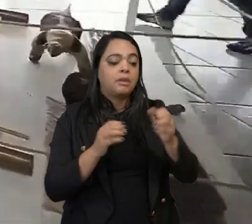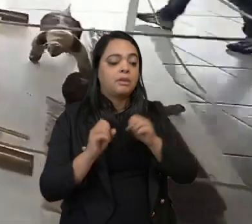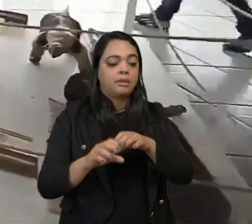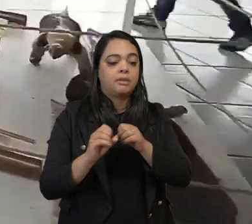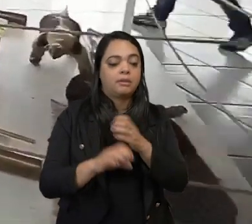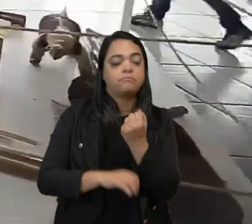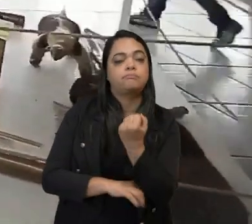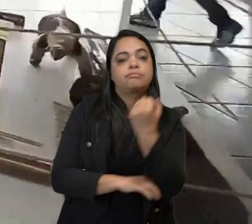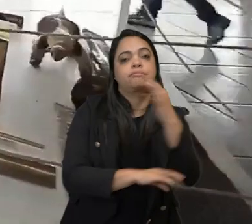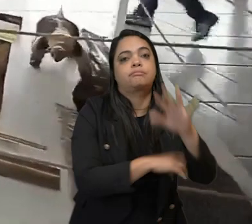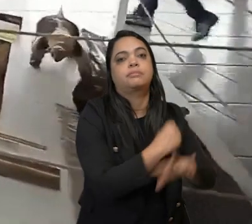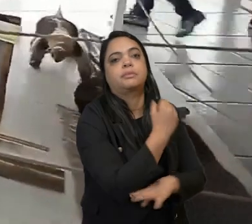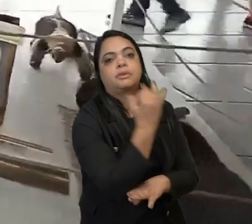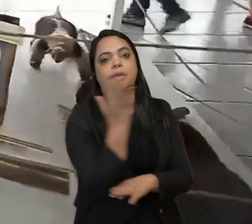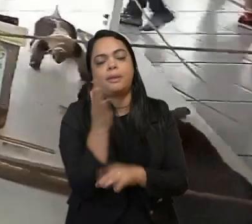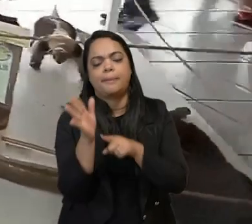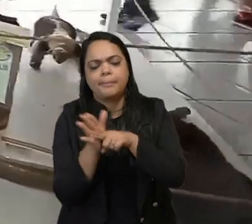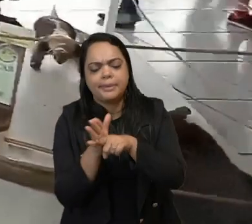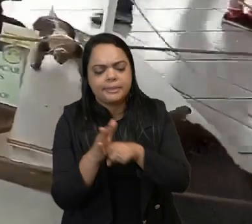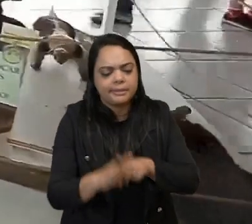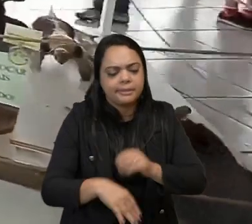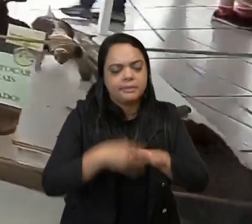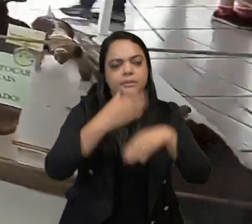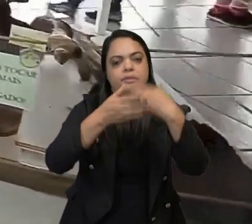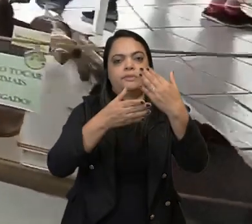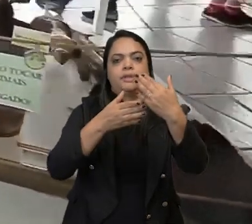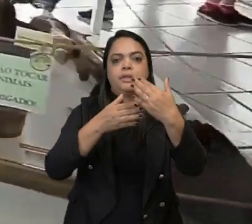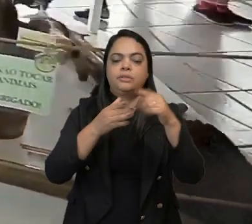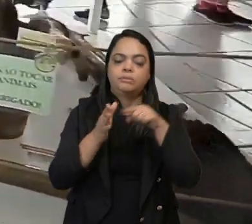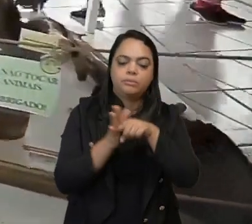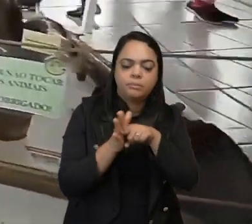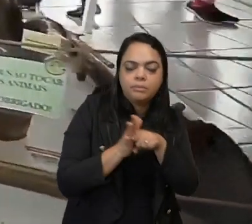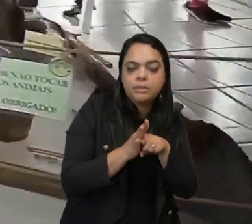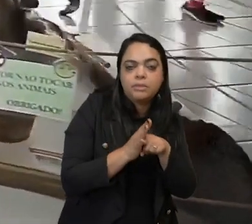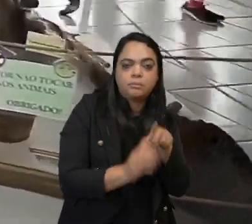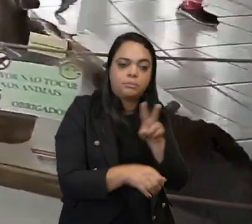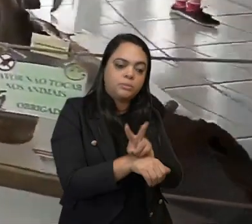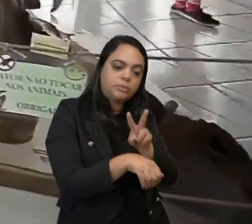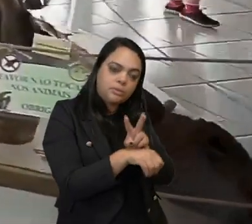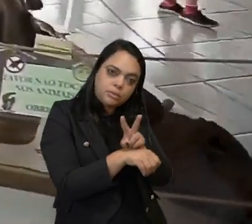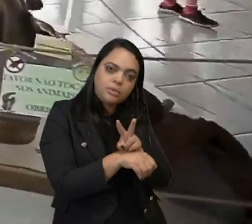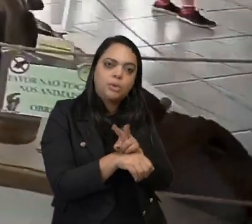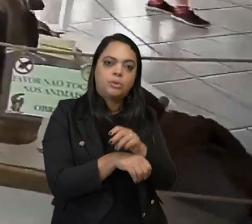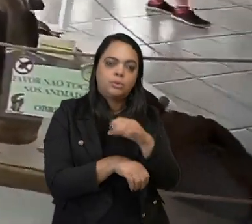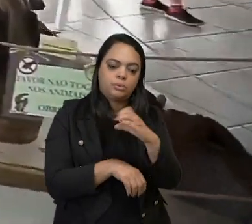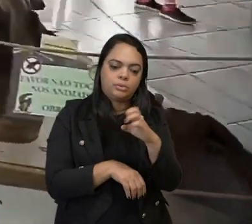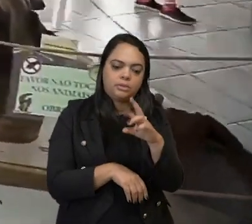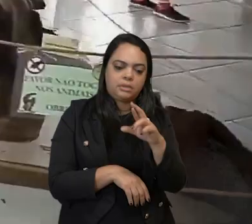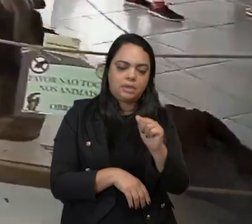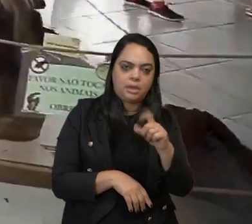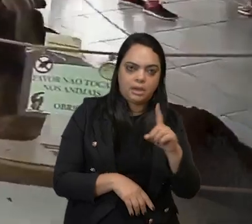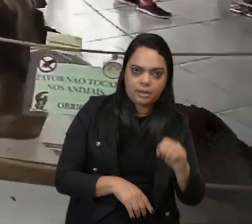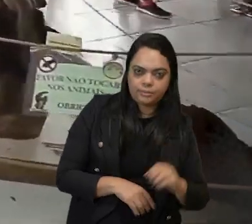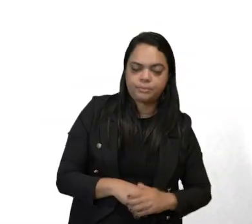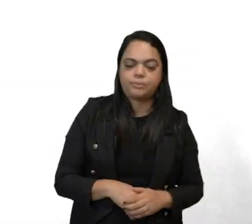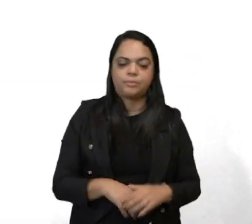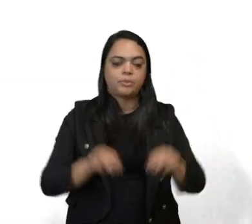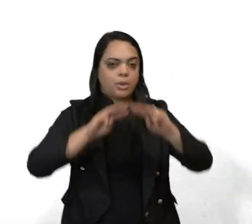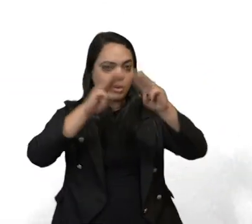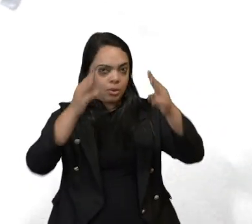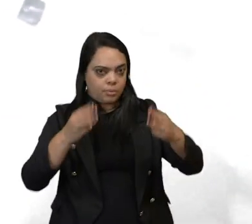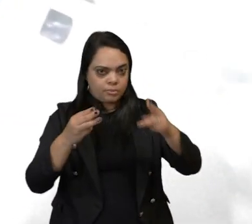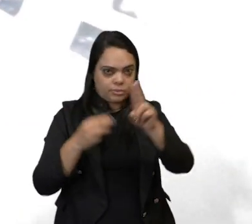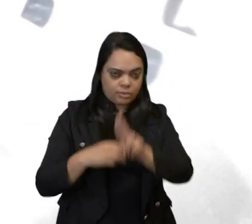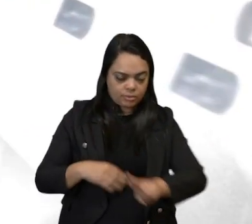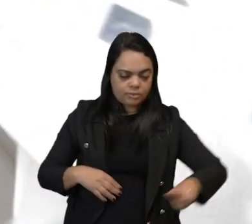na educação ambiental e ao desenvolvimento de Pesquisas ligadas a proteção e Conservação do bioma Cerrado